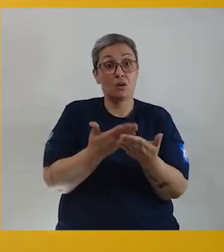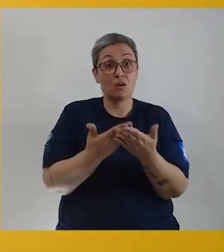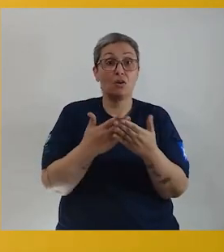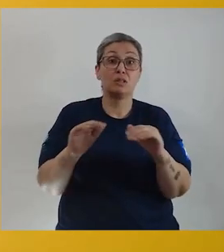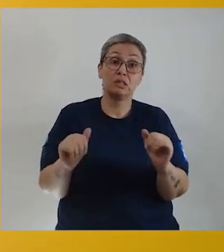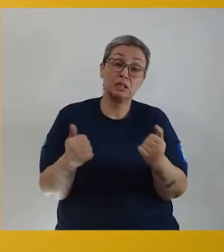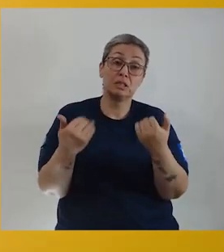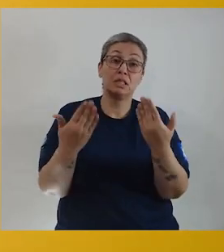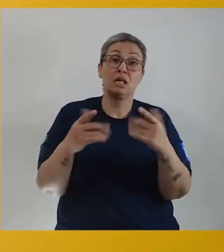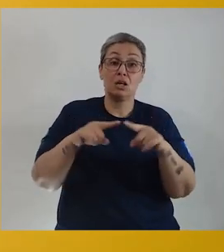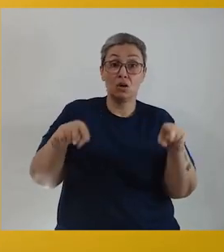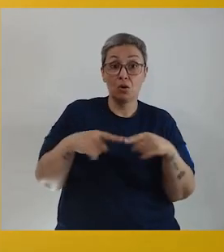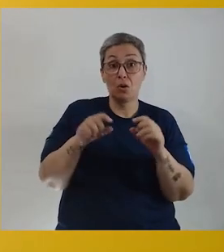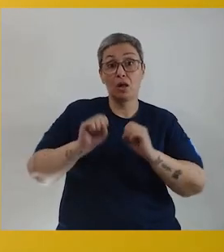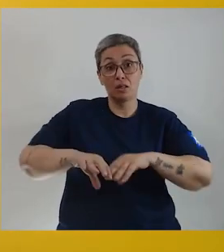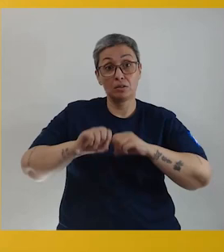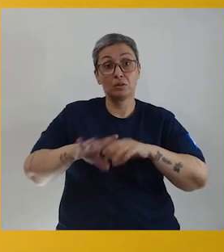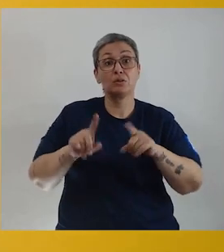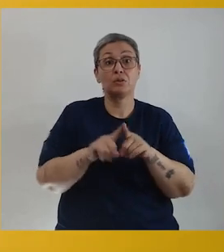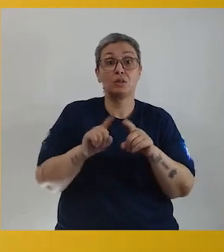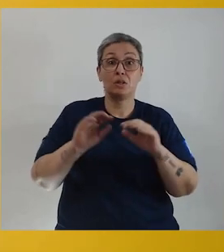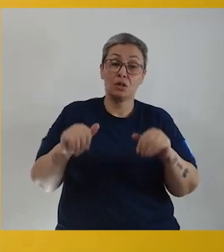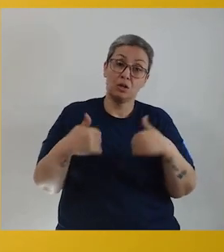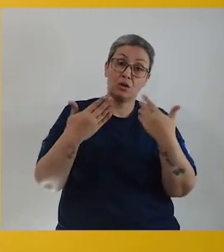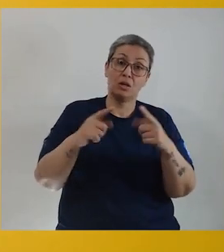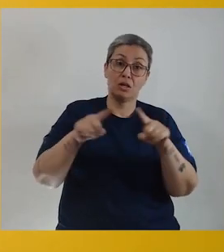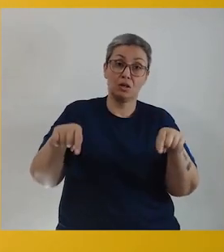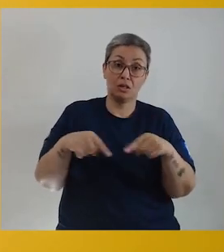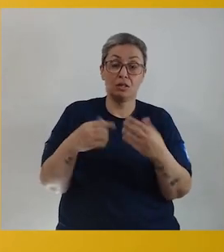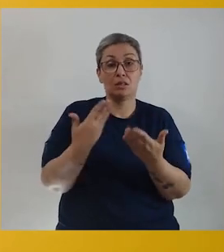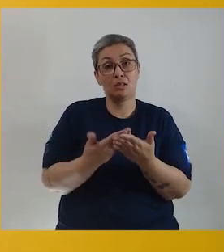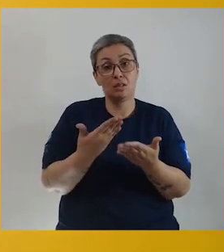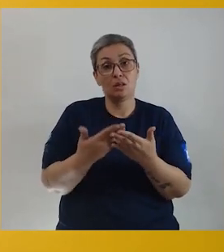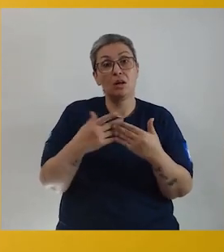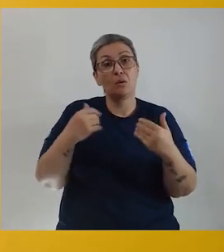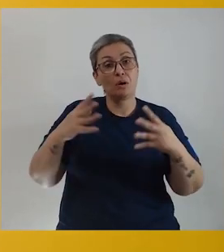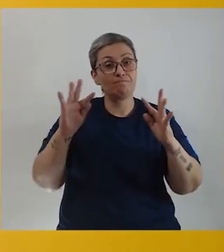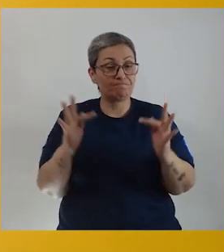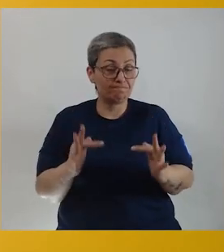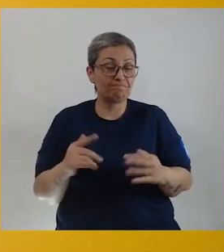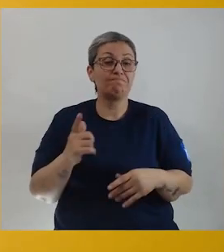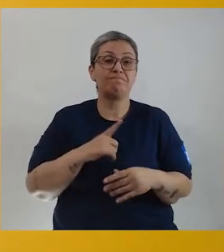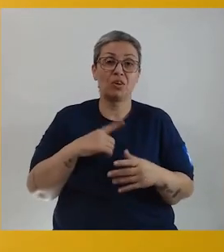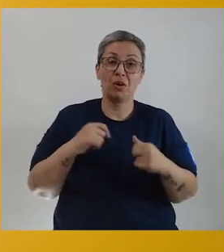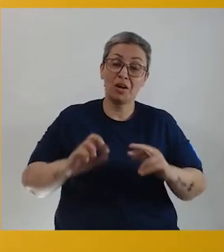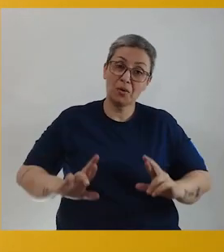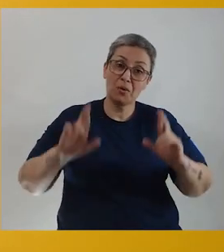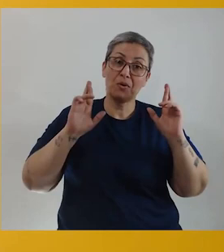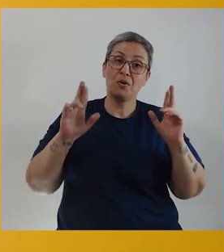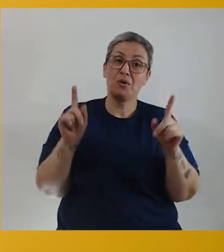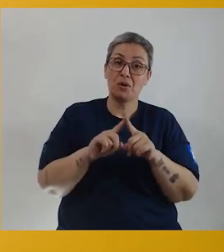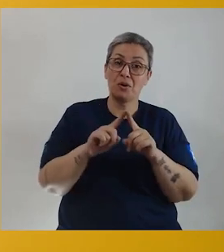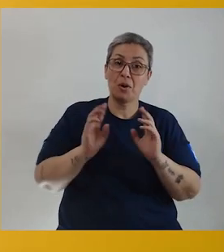dos espaços, né, educativos que estão para além da sala de aula. Então, fiquei bastante feliz, espero